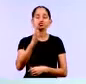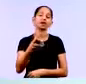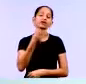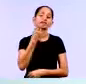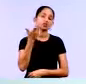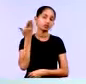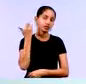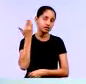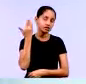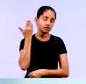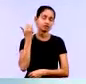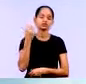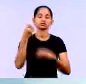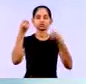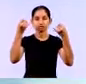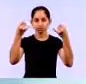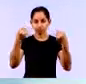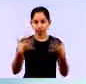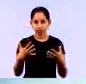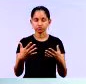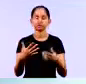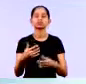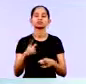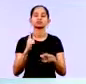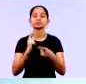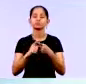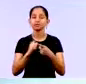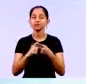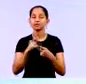anteriormente, o orçamento